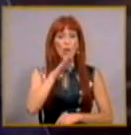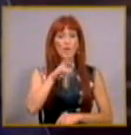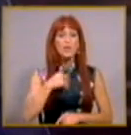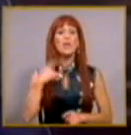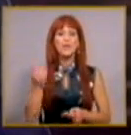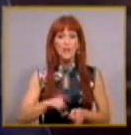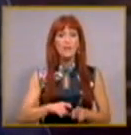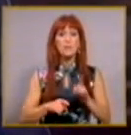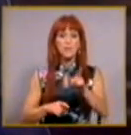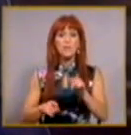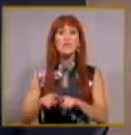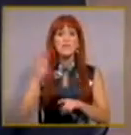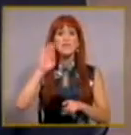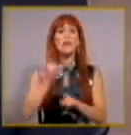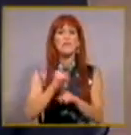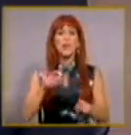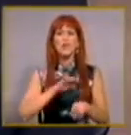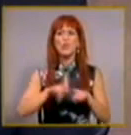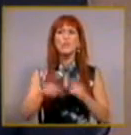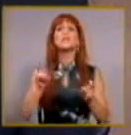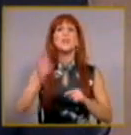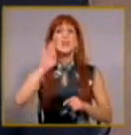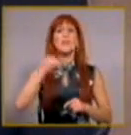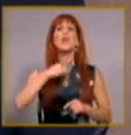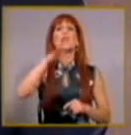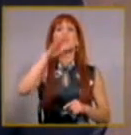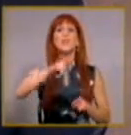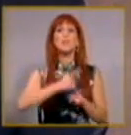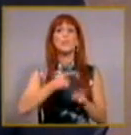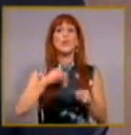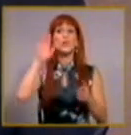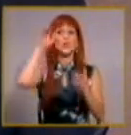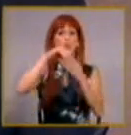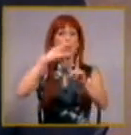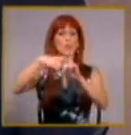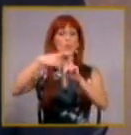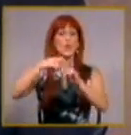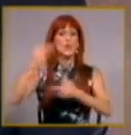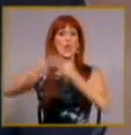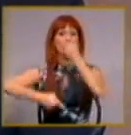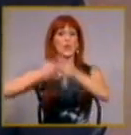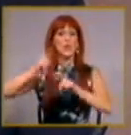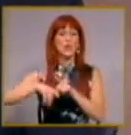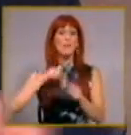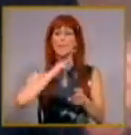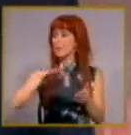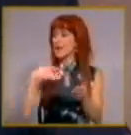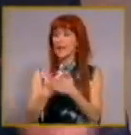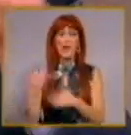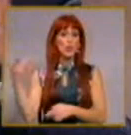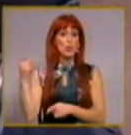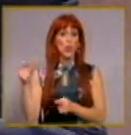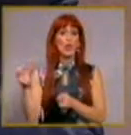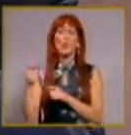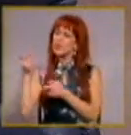trazem também pão. Sabe porquê, senhor deputado? O senhor deputado sabe. Eu vou dizer, porque é os resultados positivos das avaliações que permite que a Troika